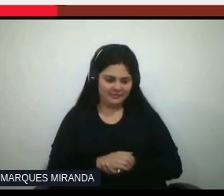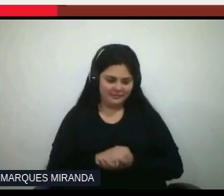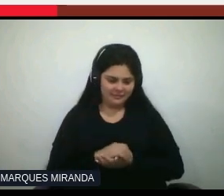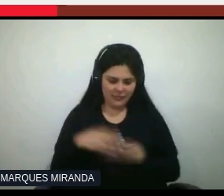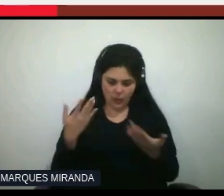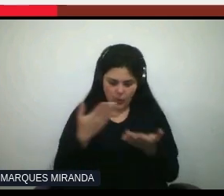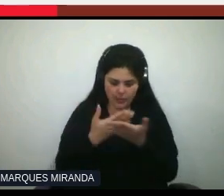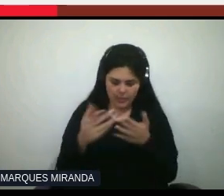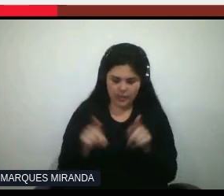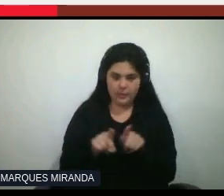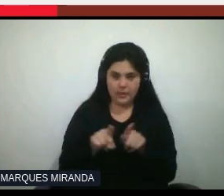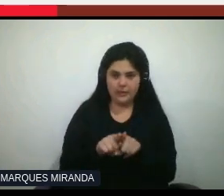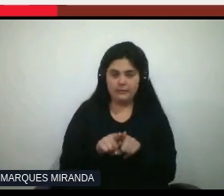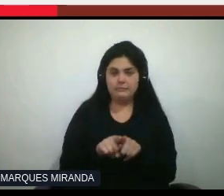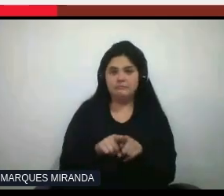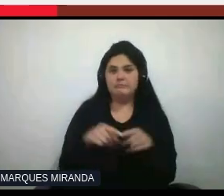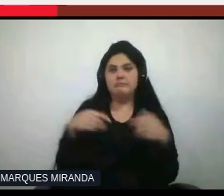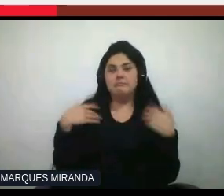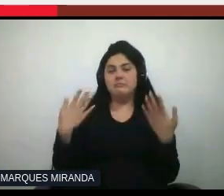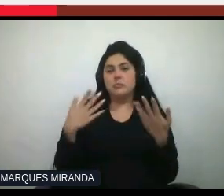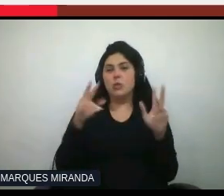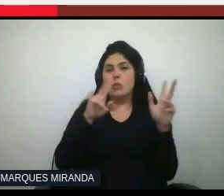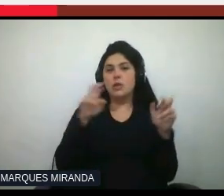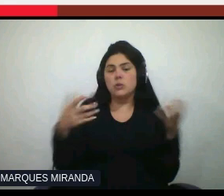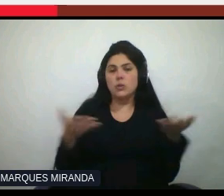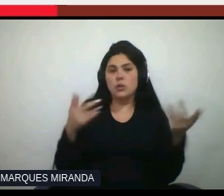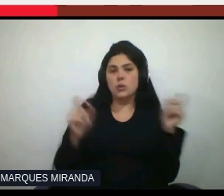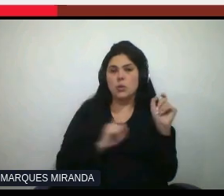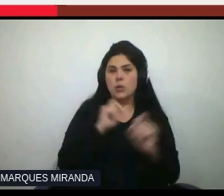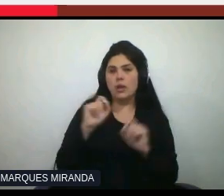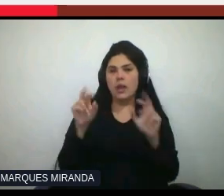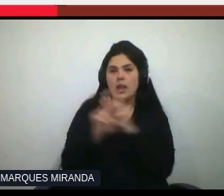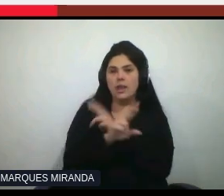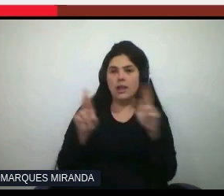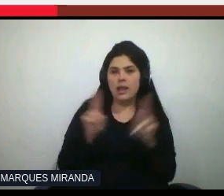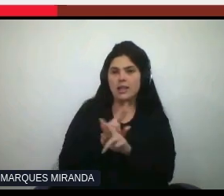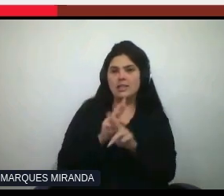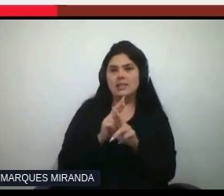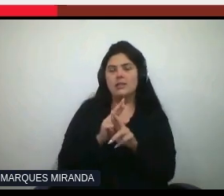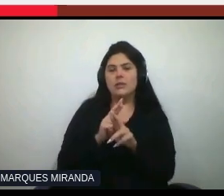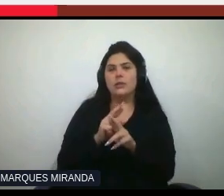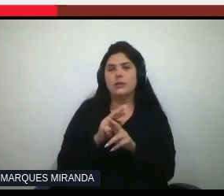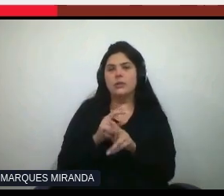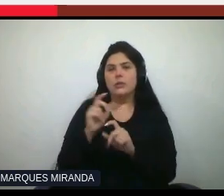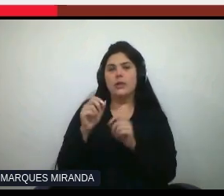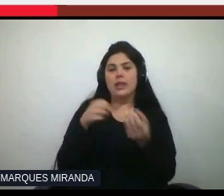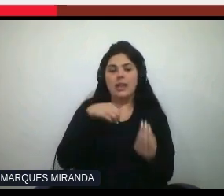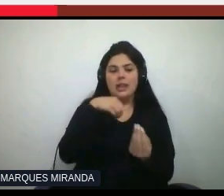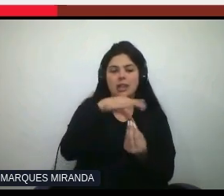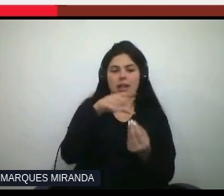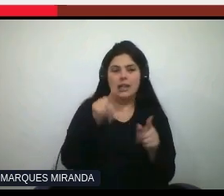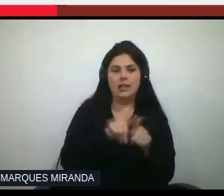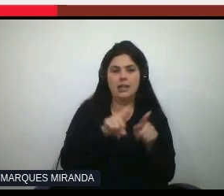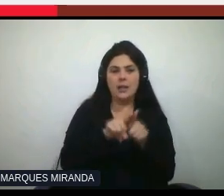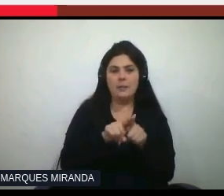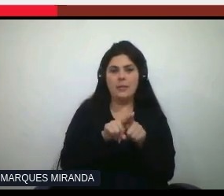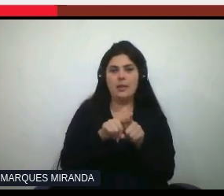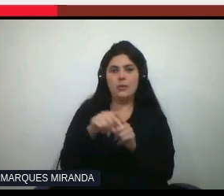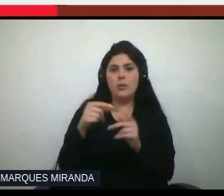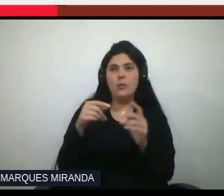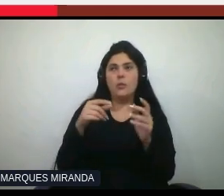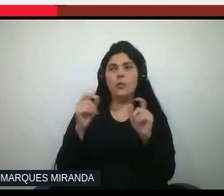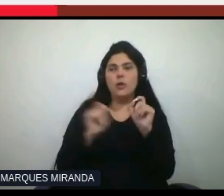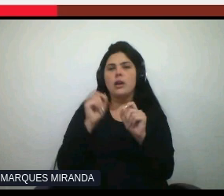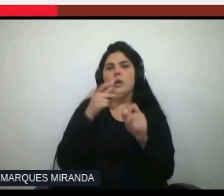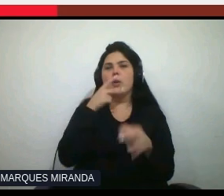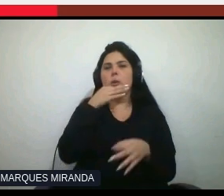Vamos lá. Pessoal, o tema que a gente vai trazer aqui hoje tem muito relacionado não só com a trilha, mas com o viés que eu tenho trazido